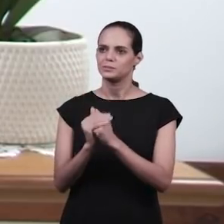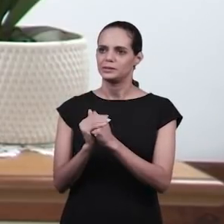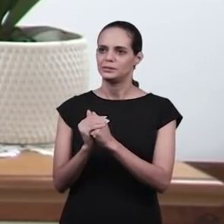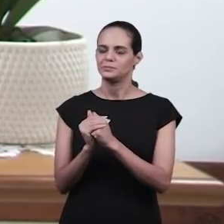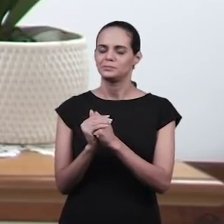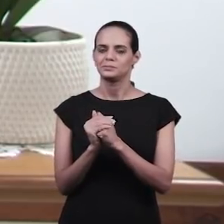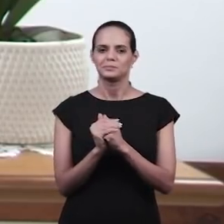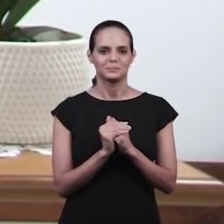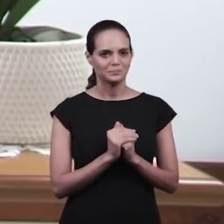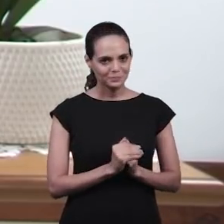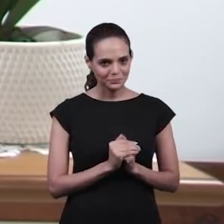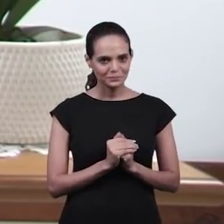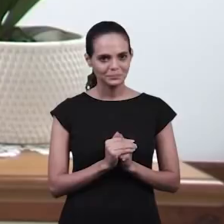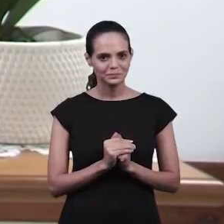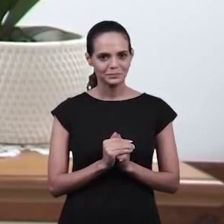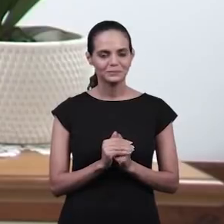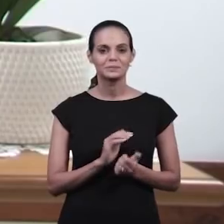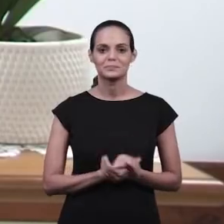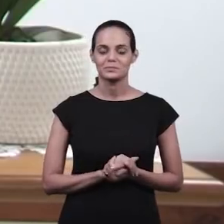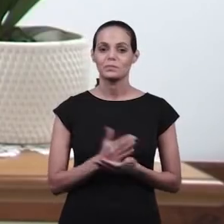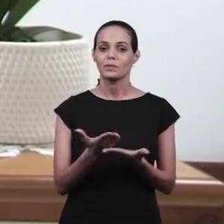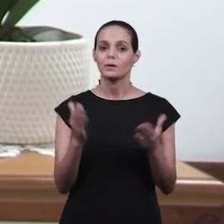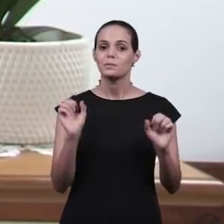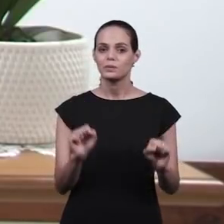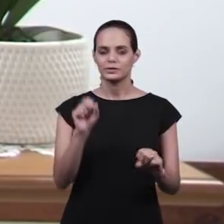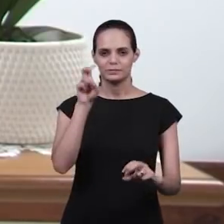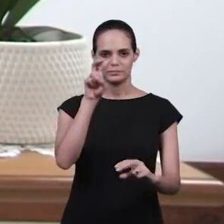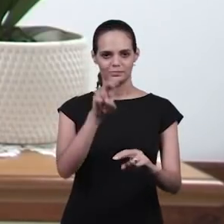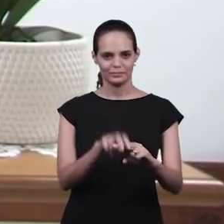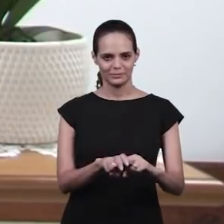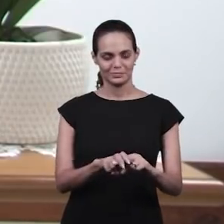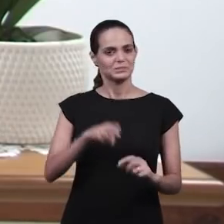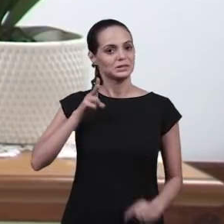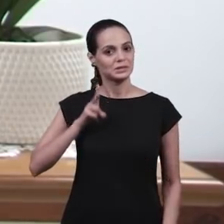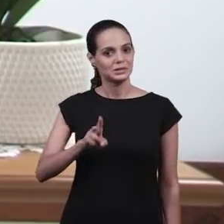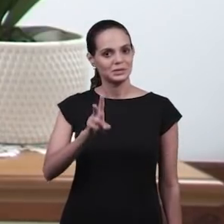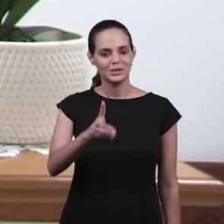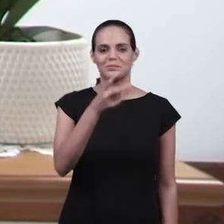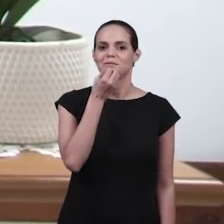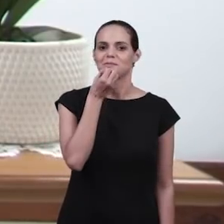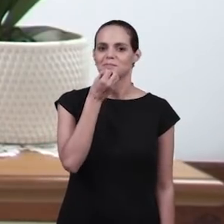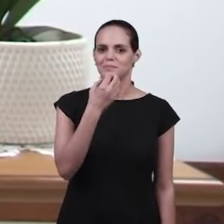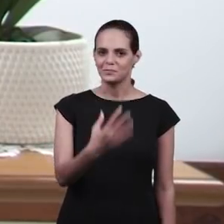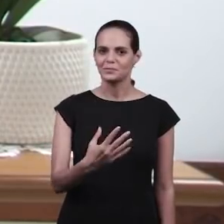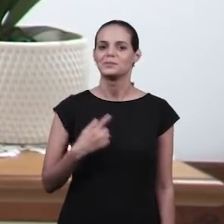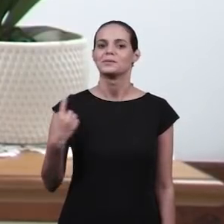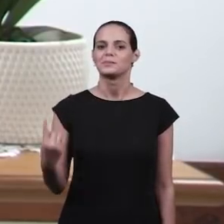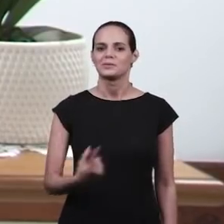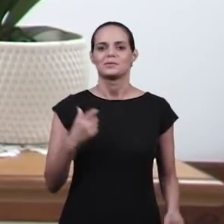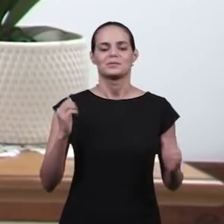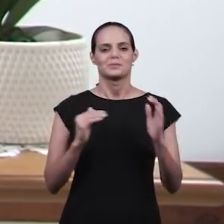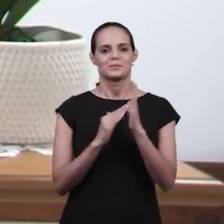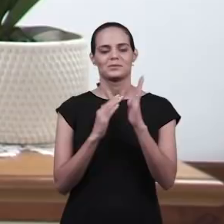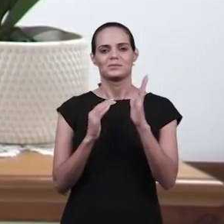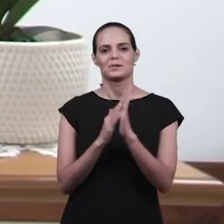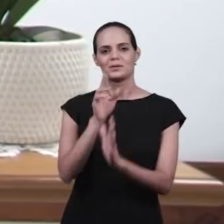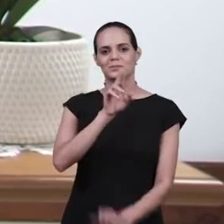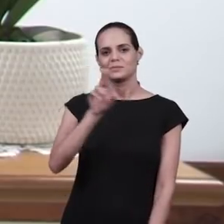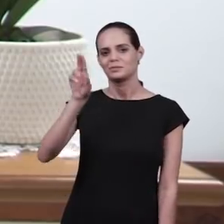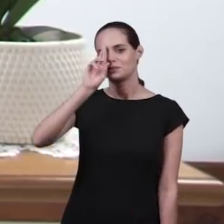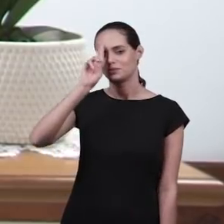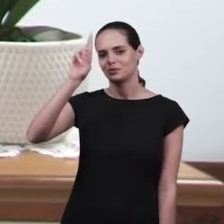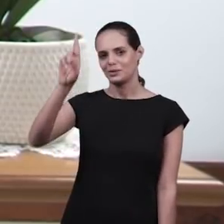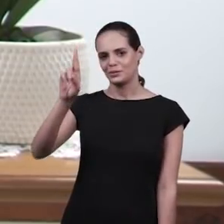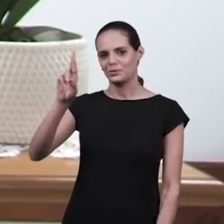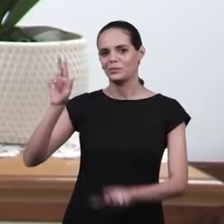Oramos em nome do Senhor Jesus. Amém. Os irmãos podem assentar. Como sempre, e é muito bom, vamos louvar